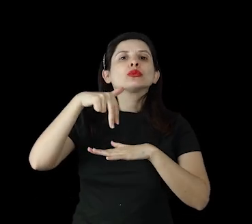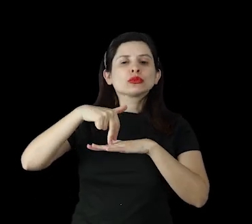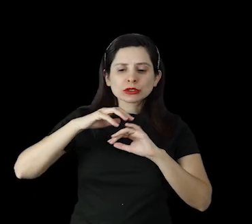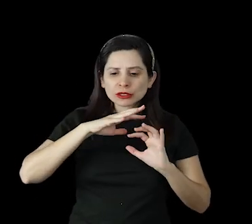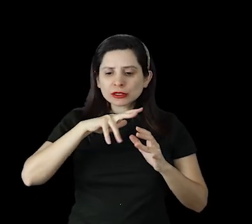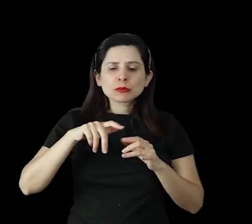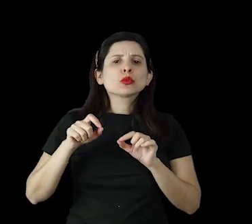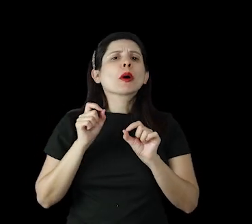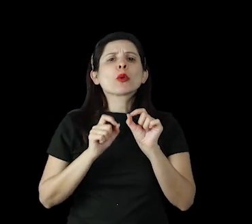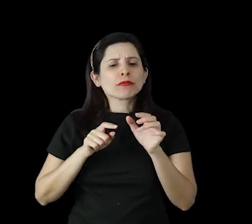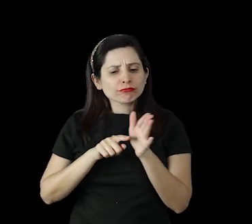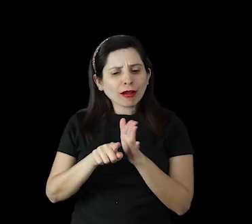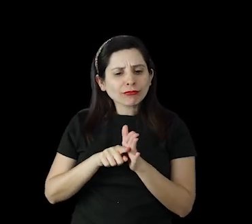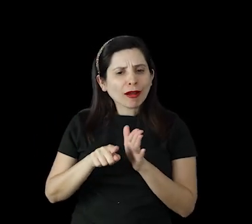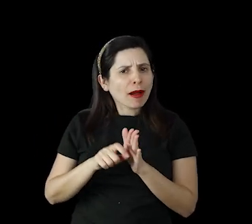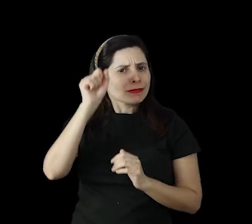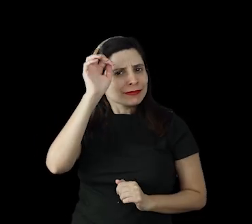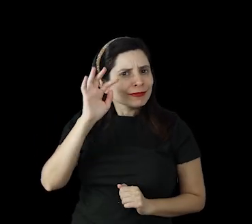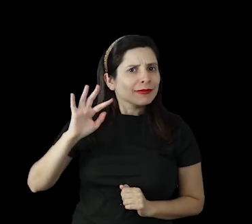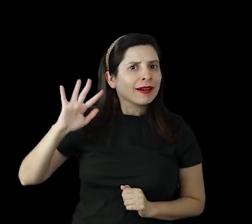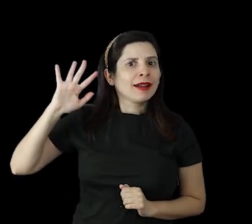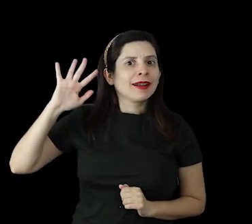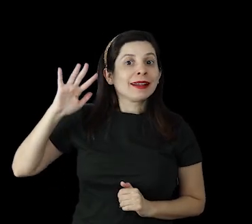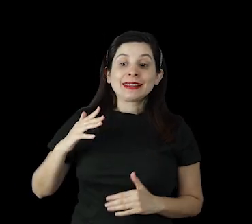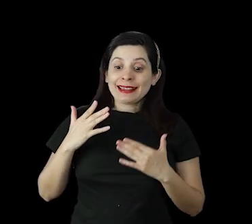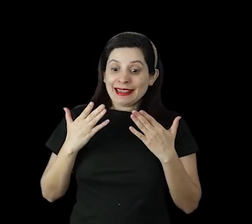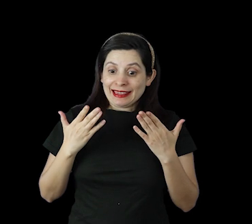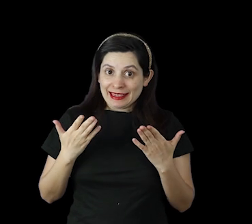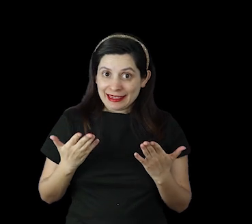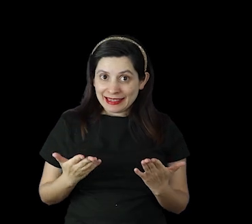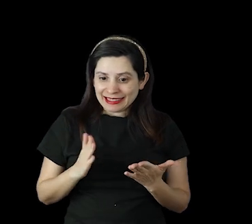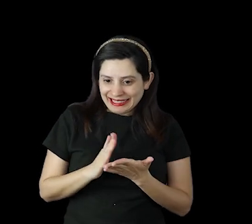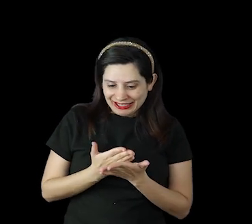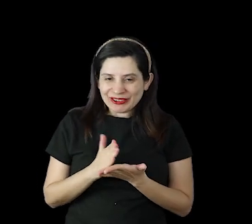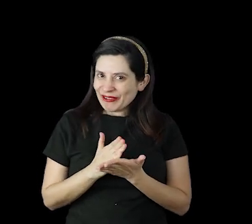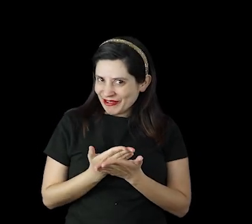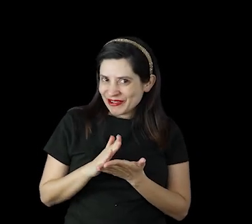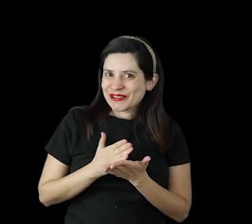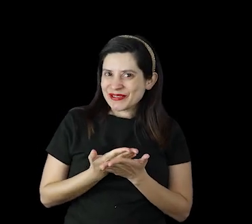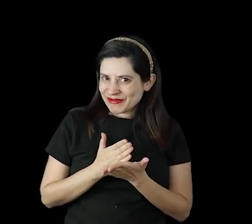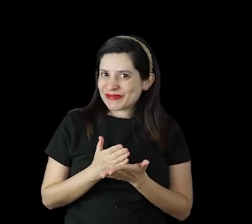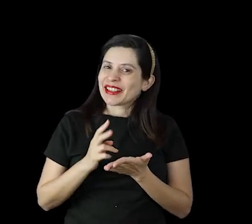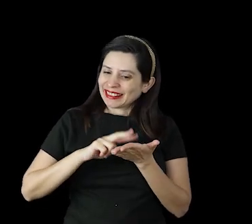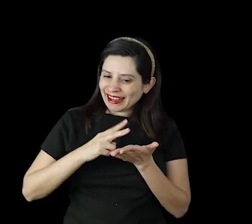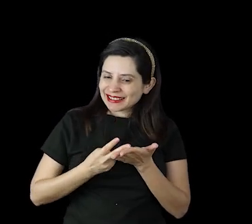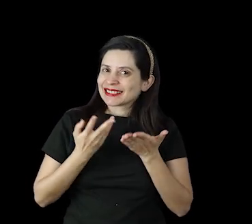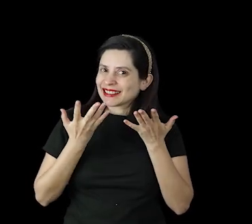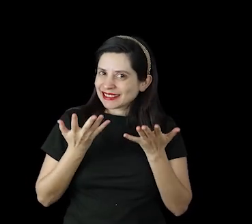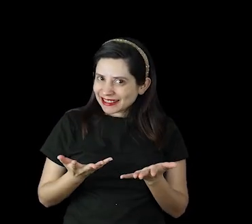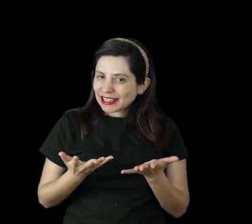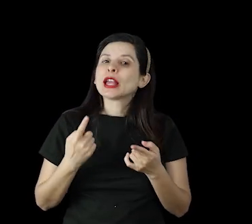e questionar, né? Então, esse incômodo, né, ele é traduzido assim, porque é